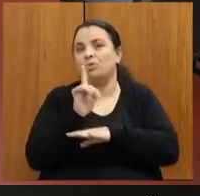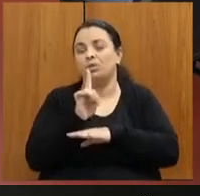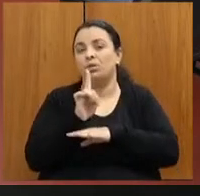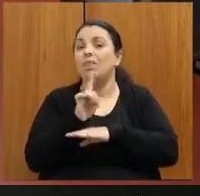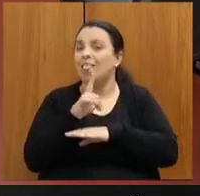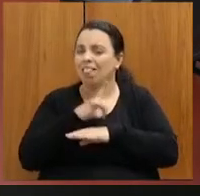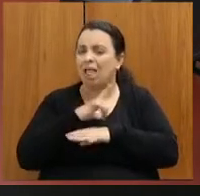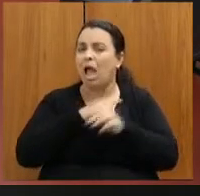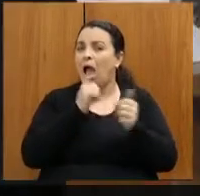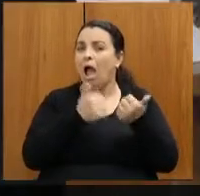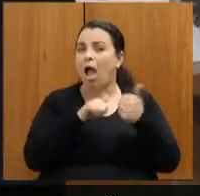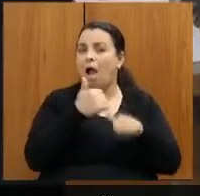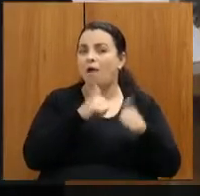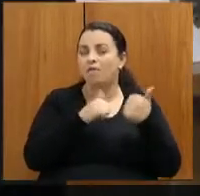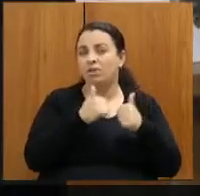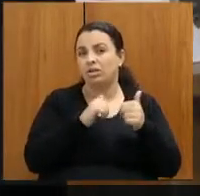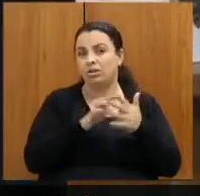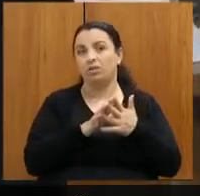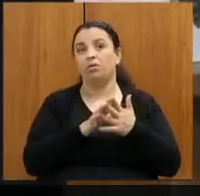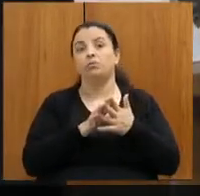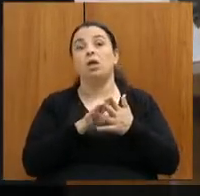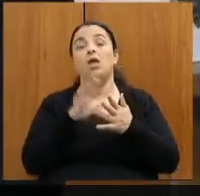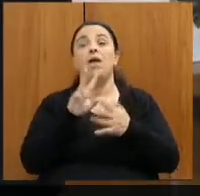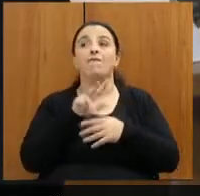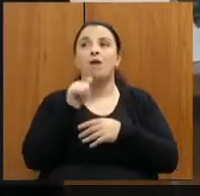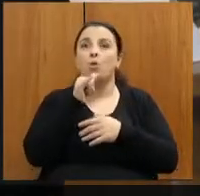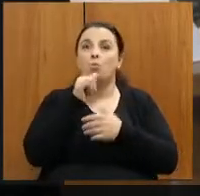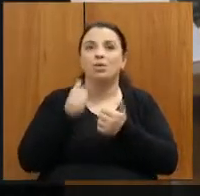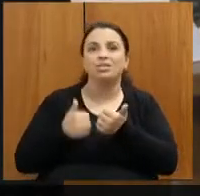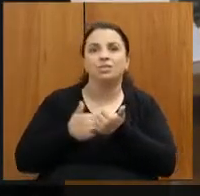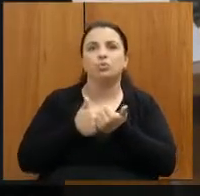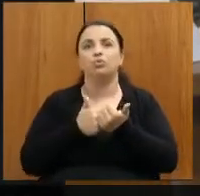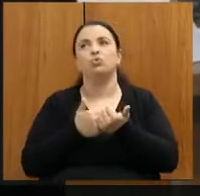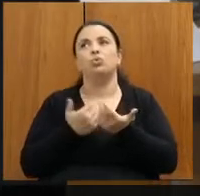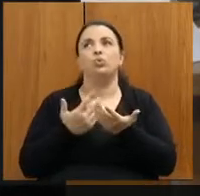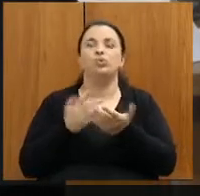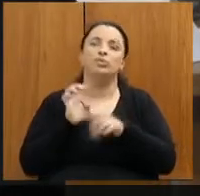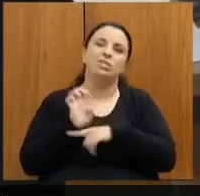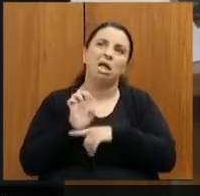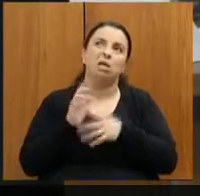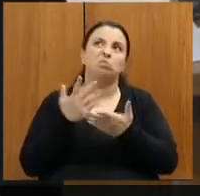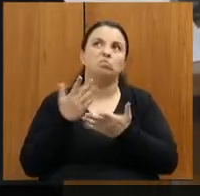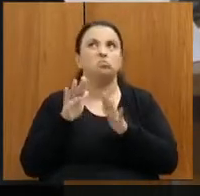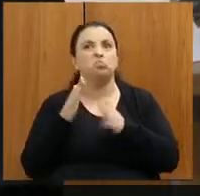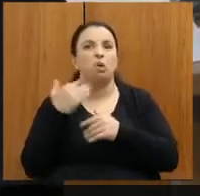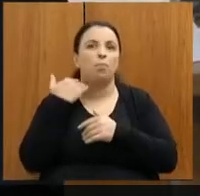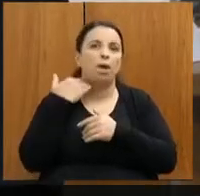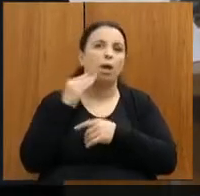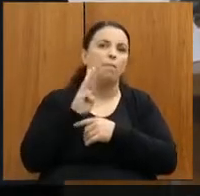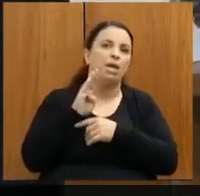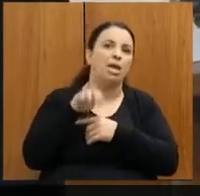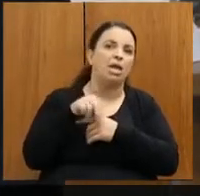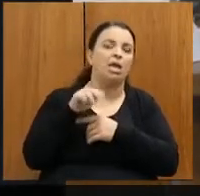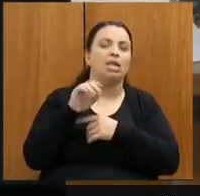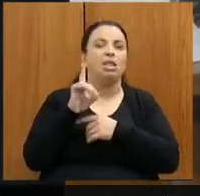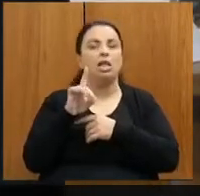deles será um um assessor do Estado provavelmente não BNDS algum assessor do estado que irá definir